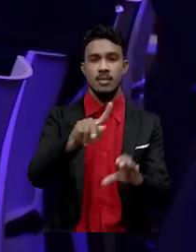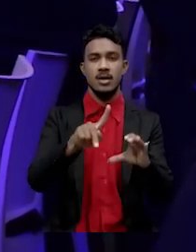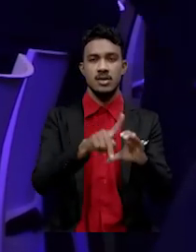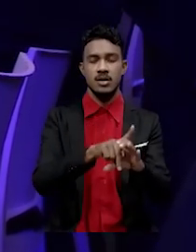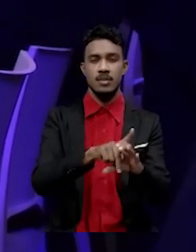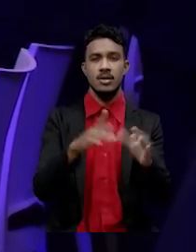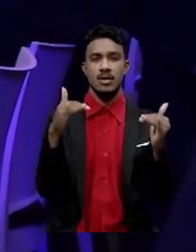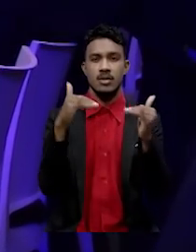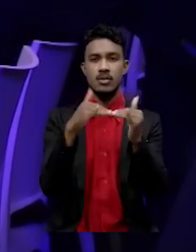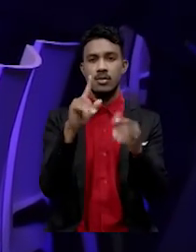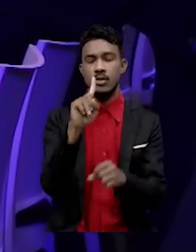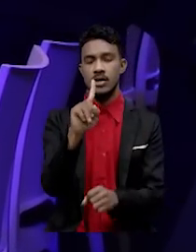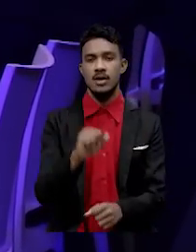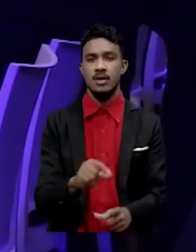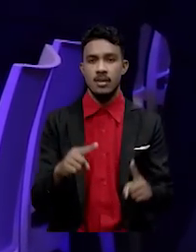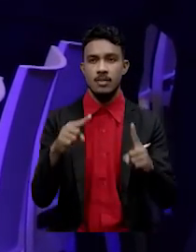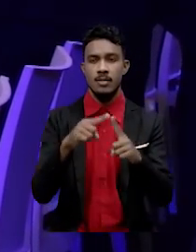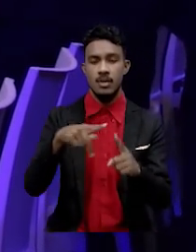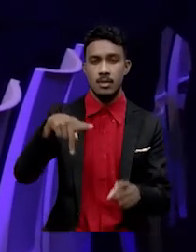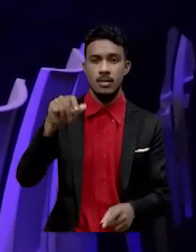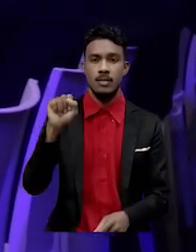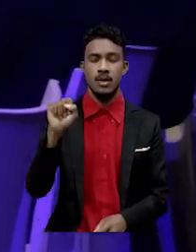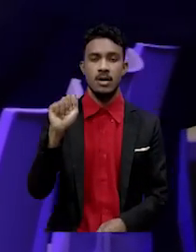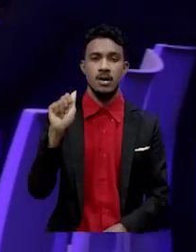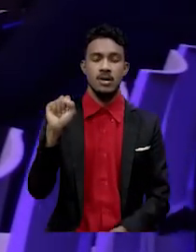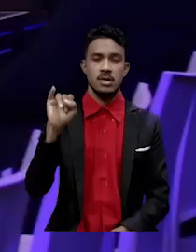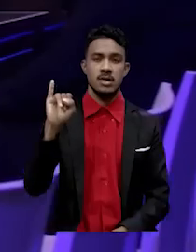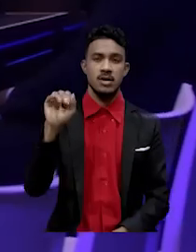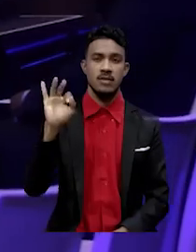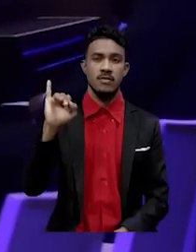ainda, para a Indo-Pacífico.